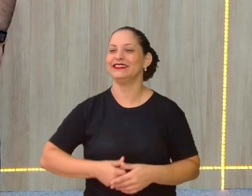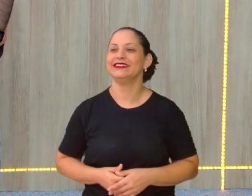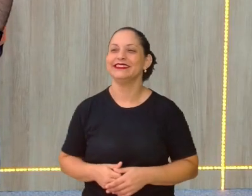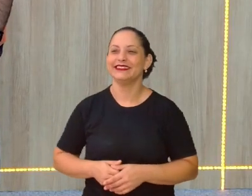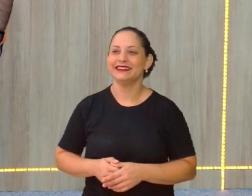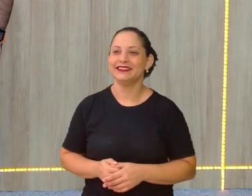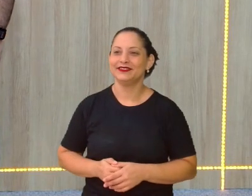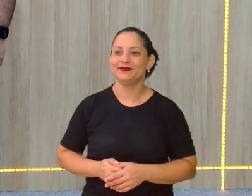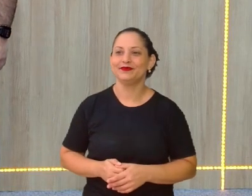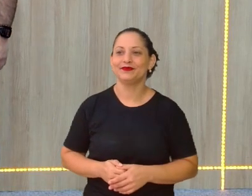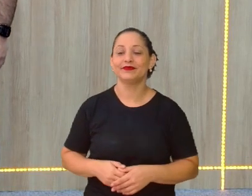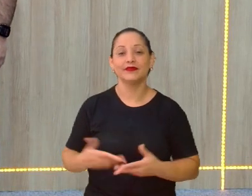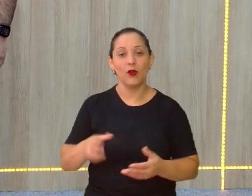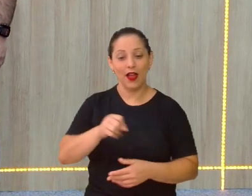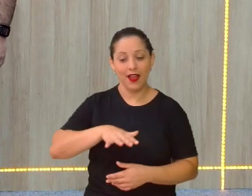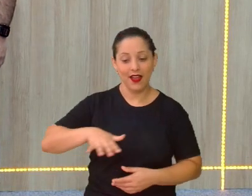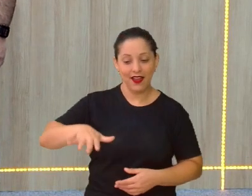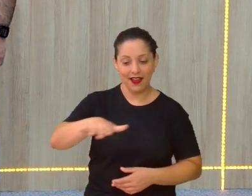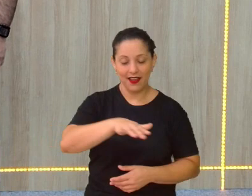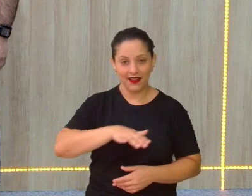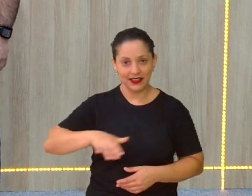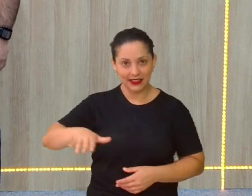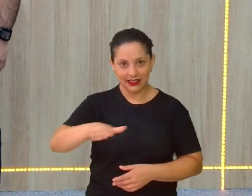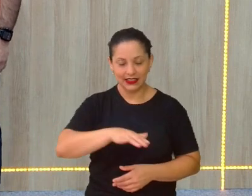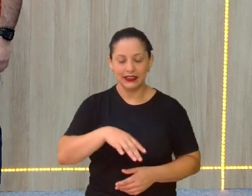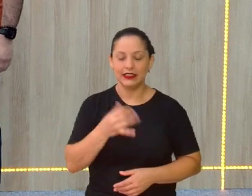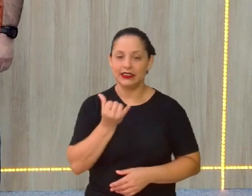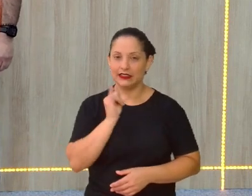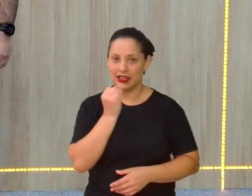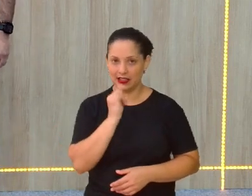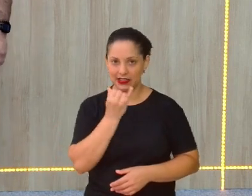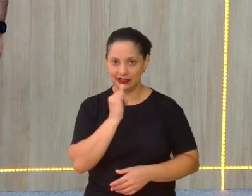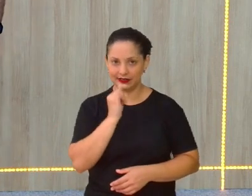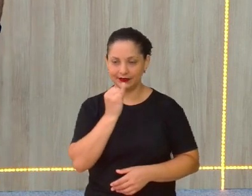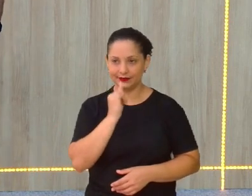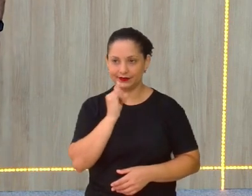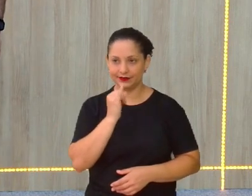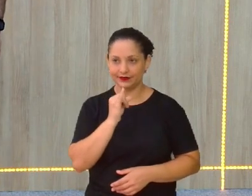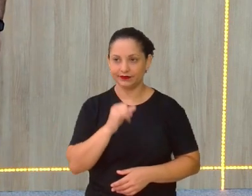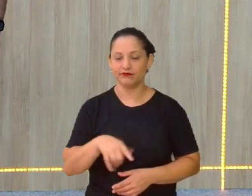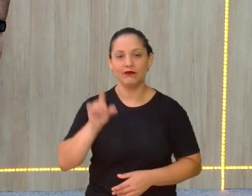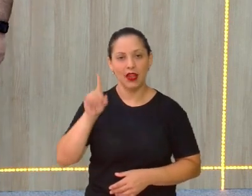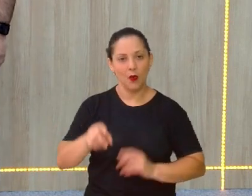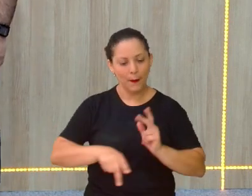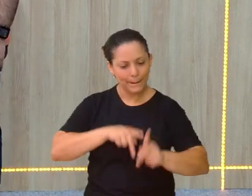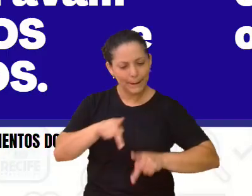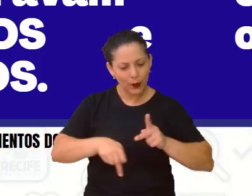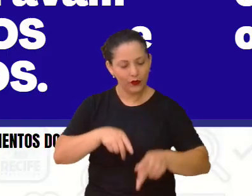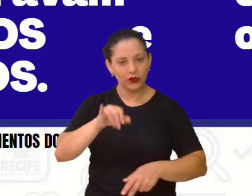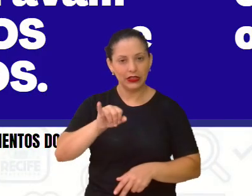da Península Itálica, ela foi ocupada inicialmente pelos italiotas,